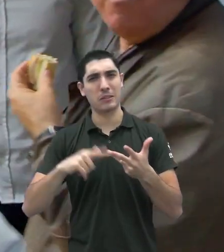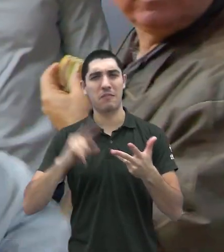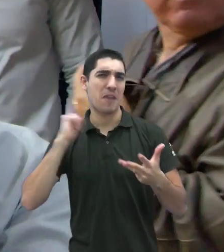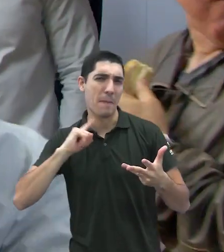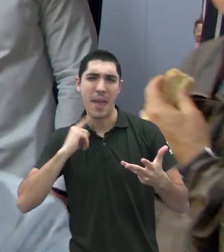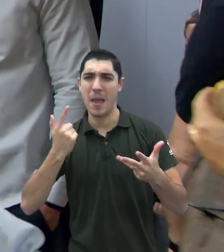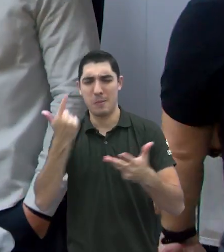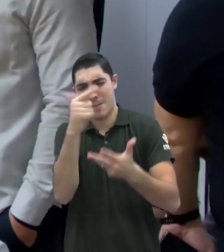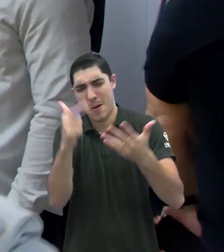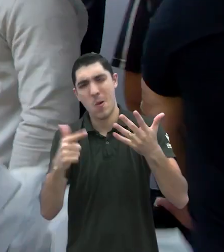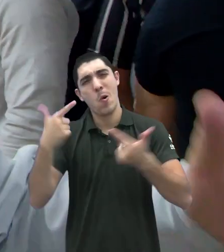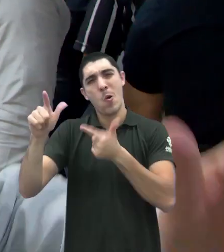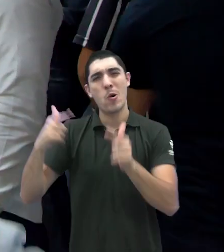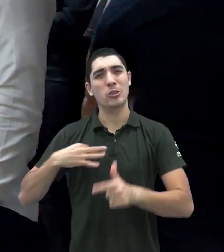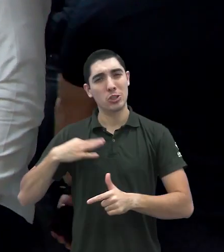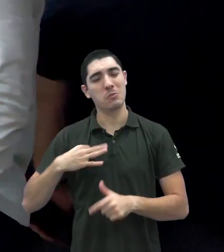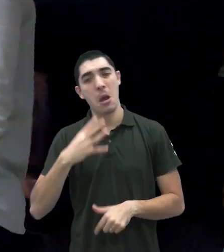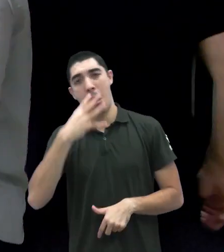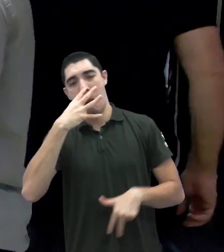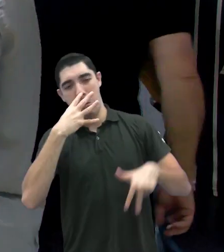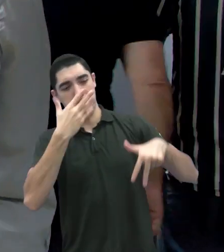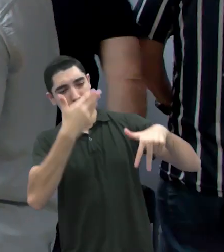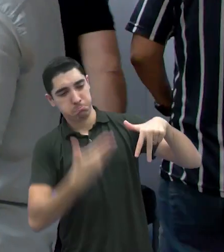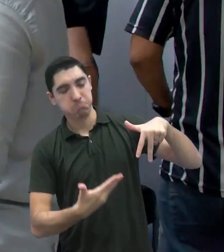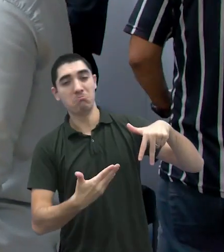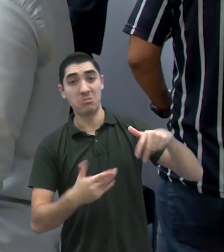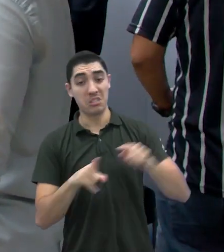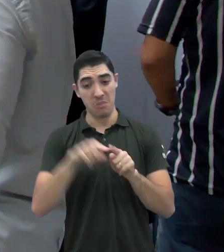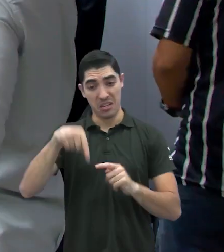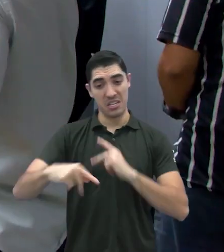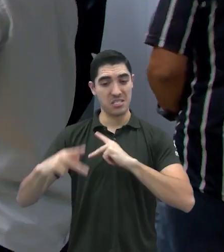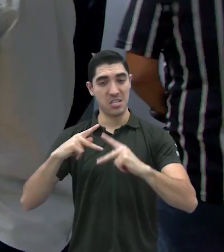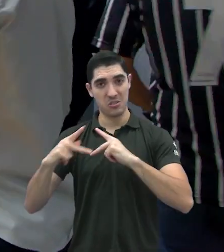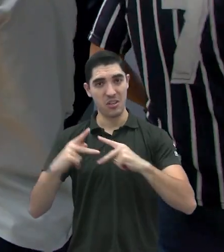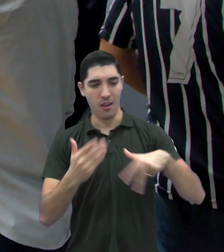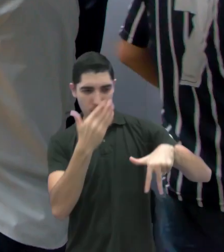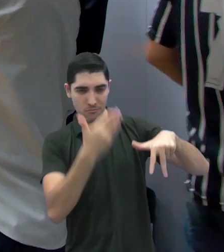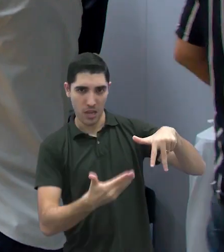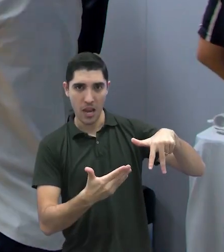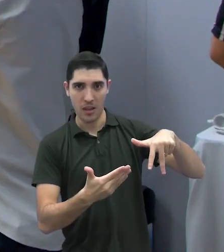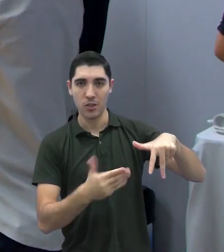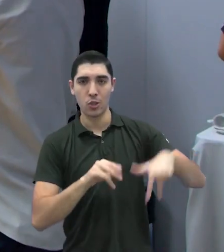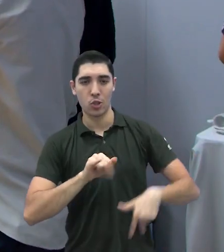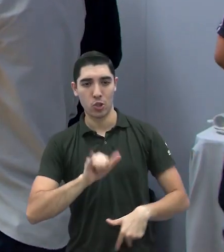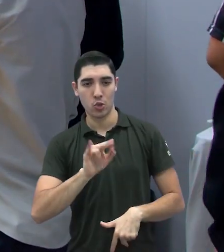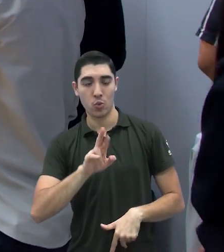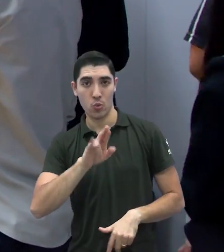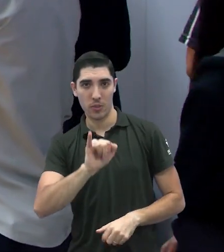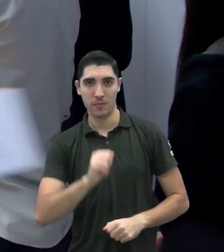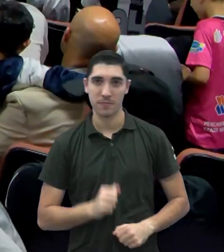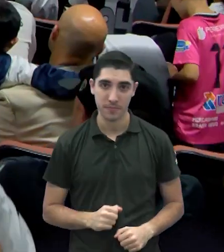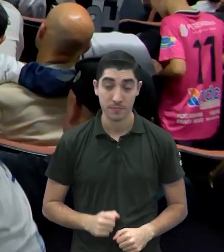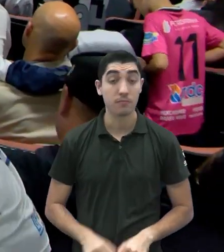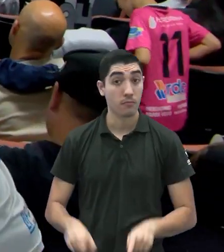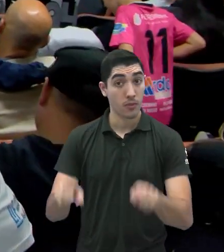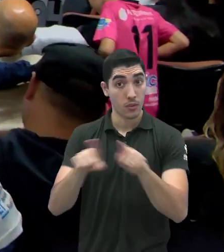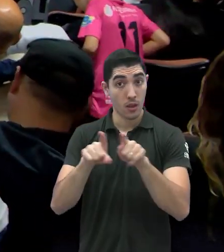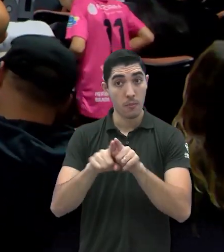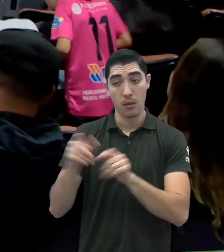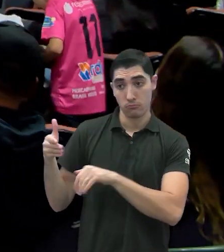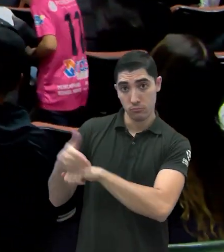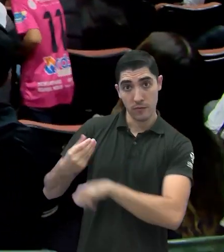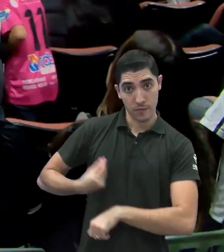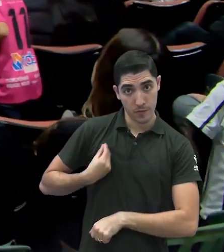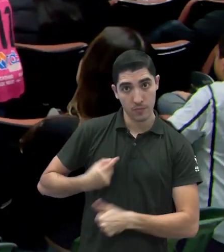santista, flamenguista e todos os times aí, admiração da cidade de São José dos Campos para o nosso craque Yuri Alberto. Também